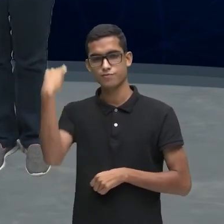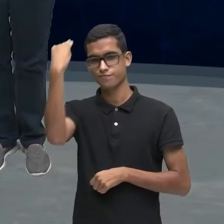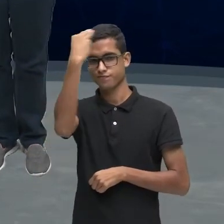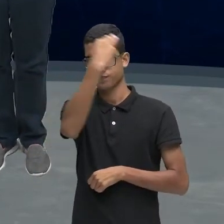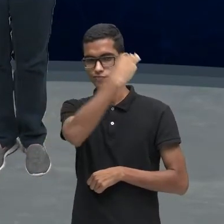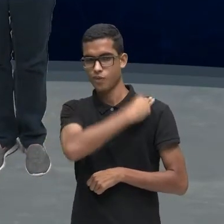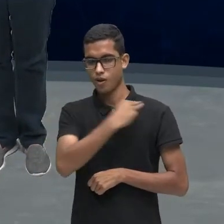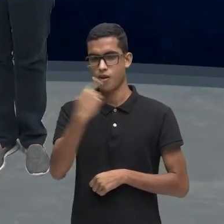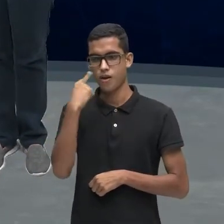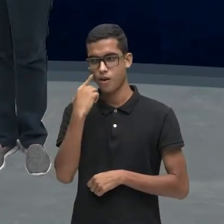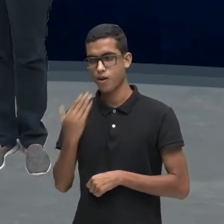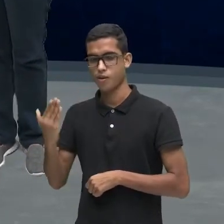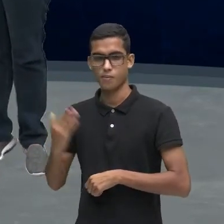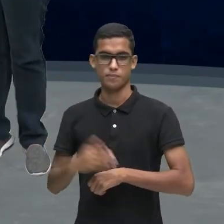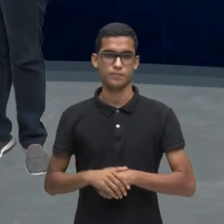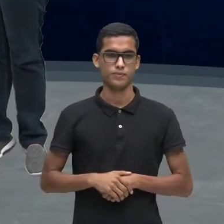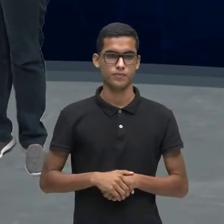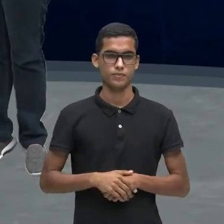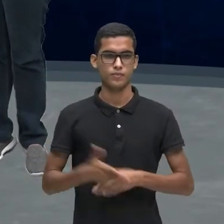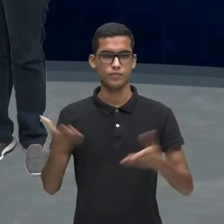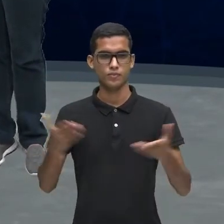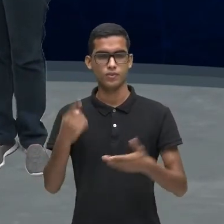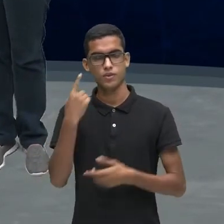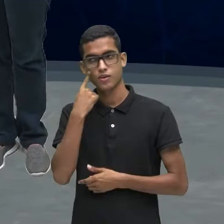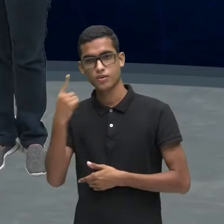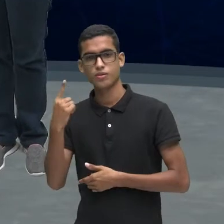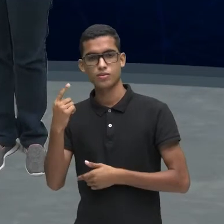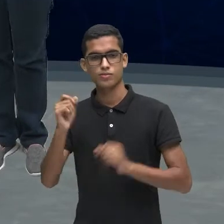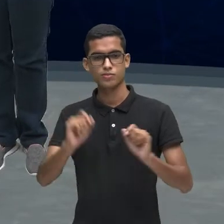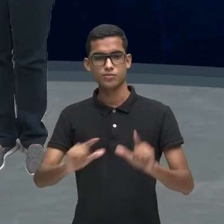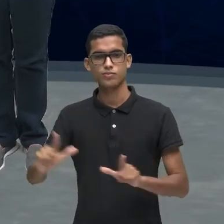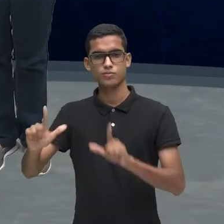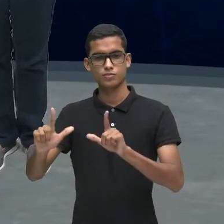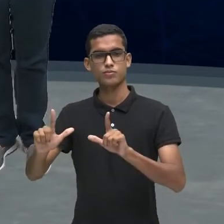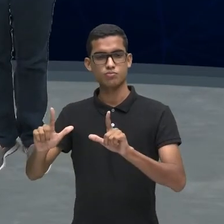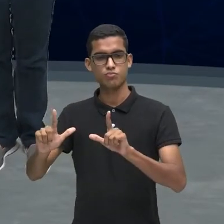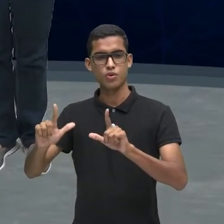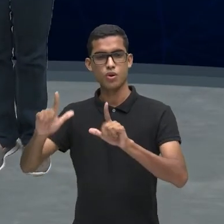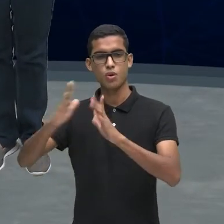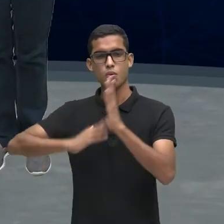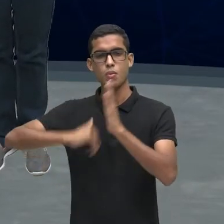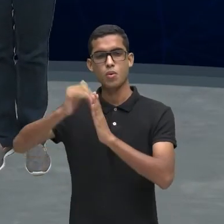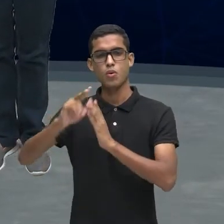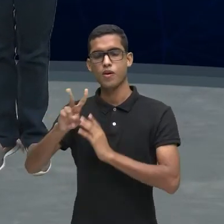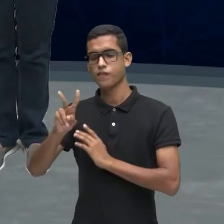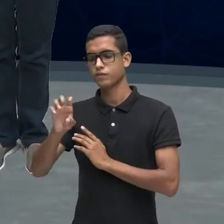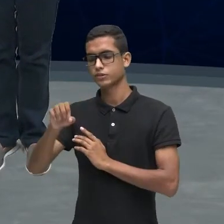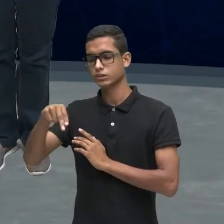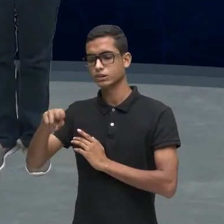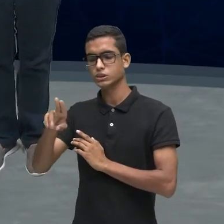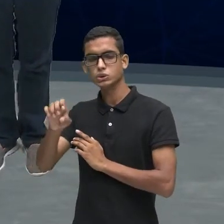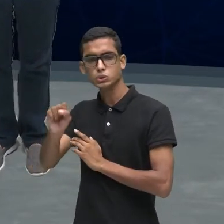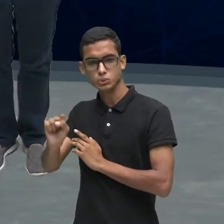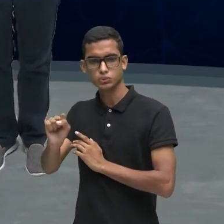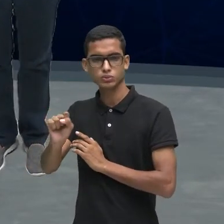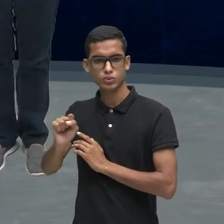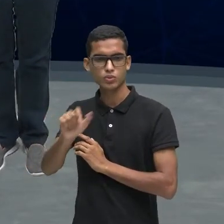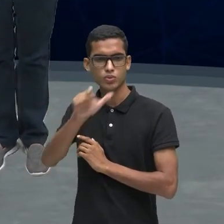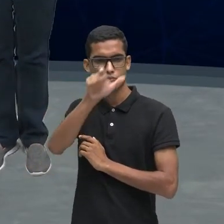pintor brasileiro. E aqui nós temos a Vênus, né? O Nascimento da Vênus, que foi pintada por